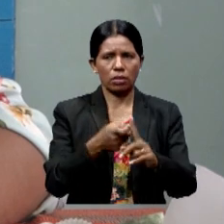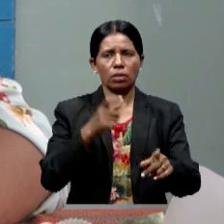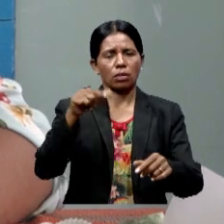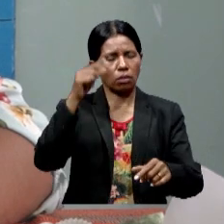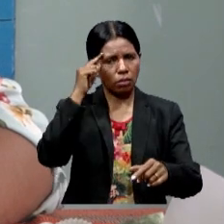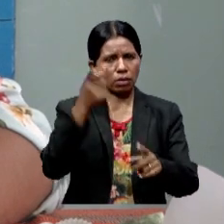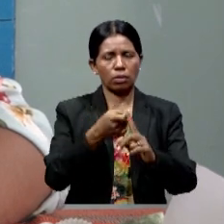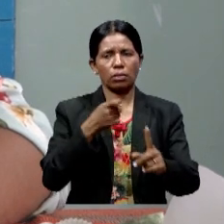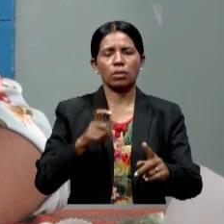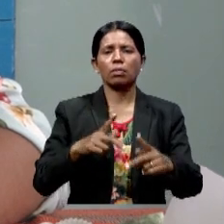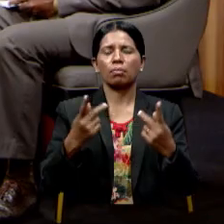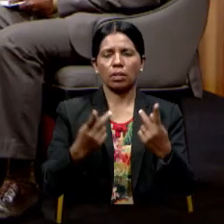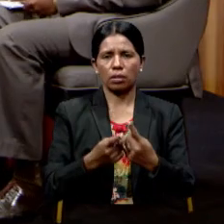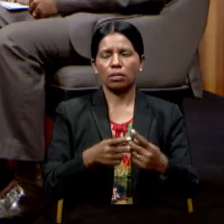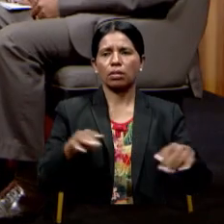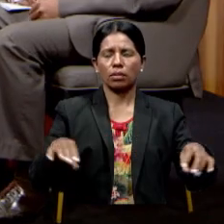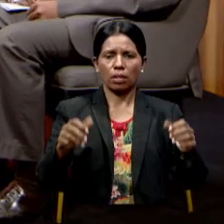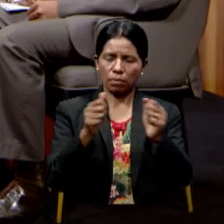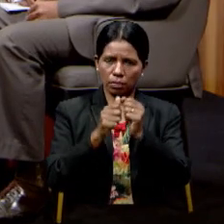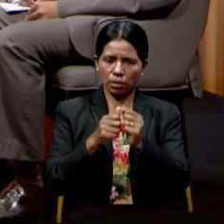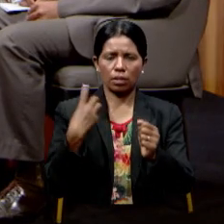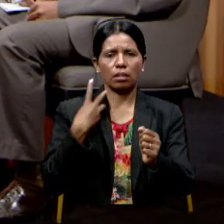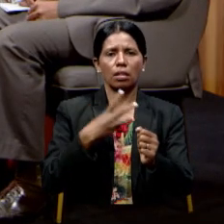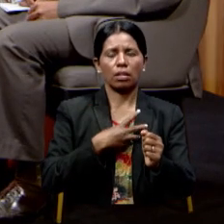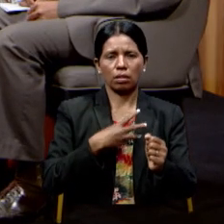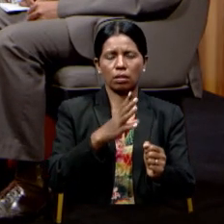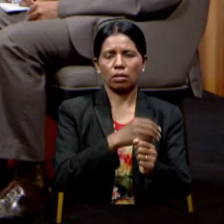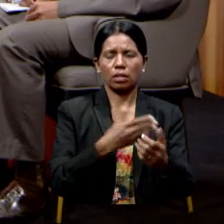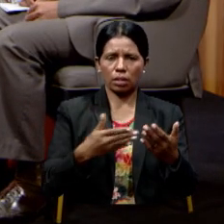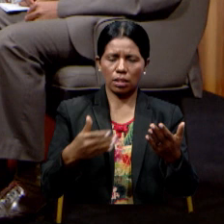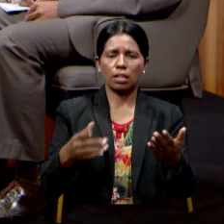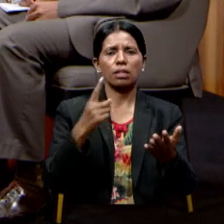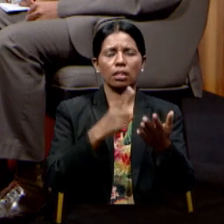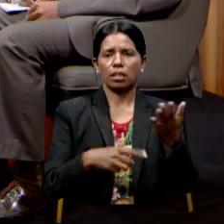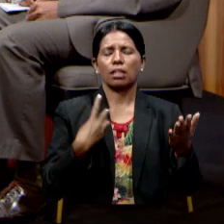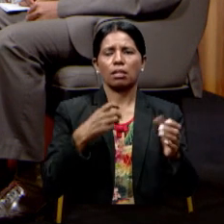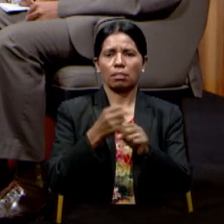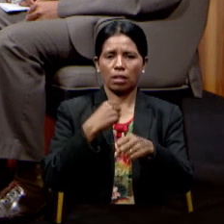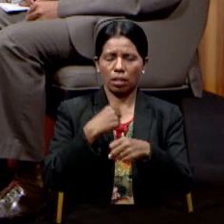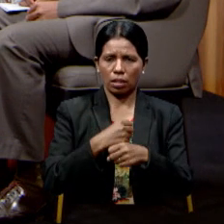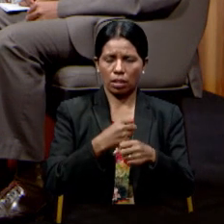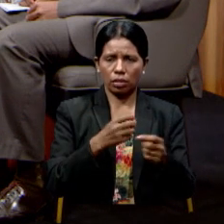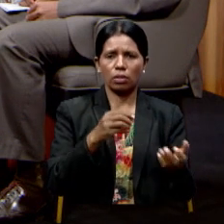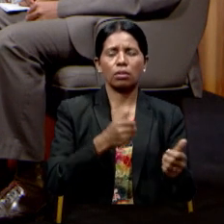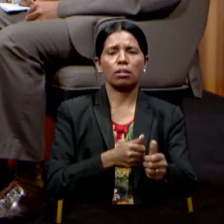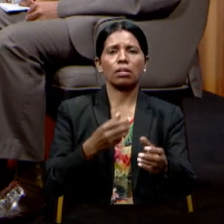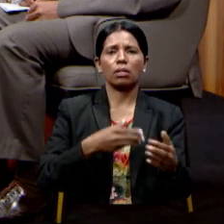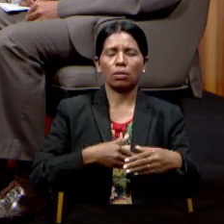no setor privado, serviço muito para tu identificar produto estratégico seda, uma que tabela produz, a tu bela preencha e a